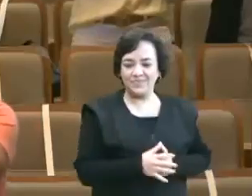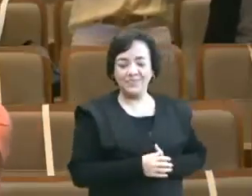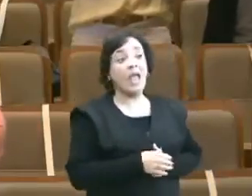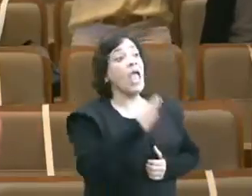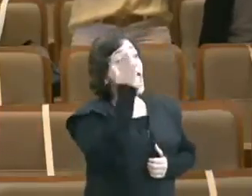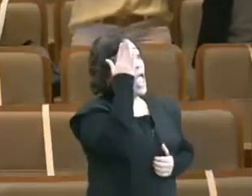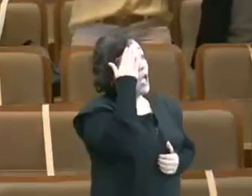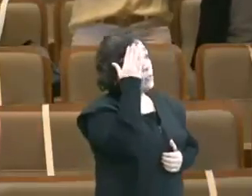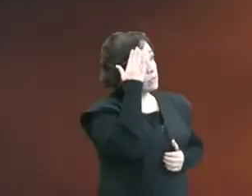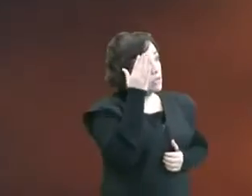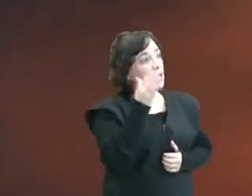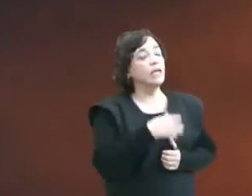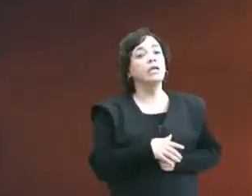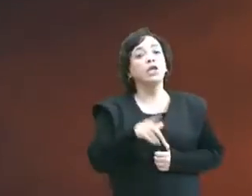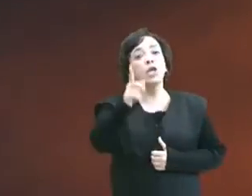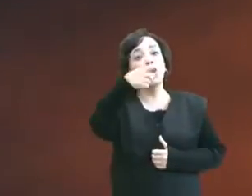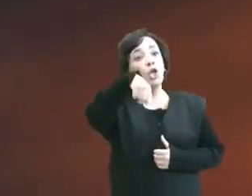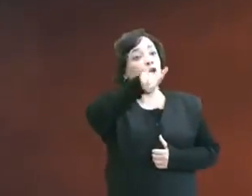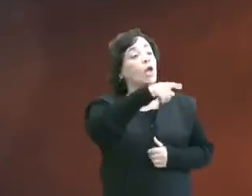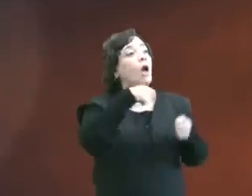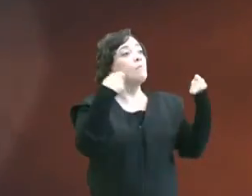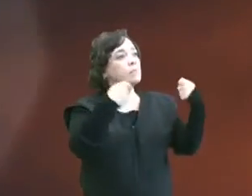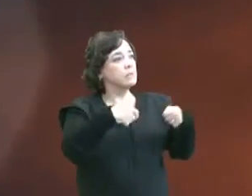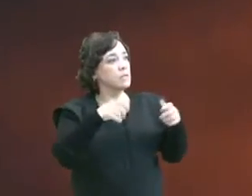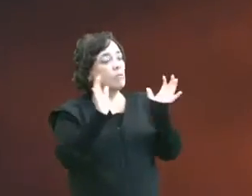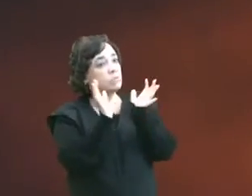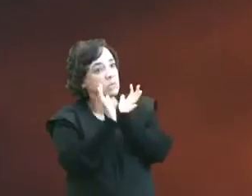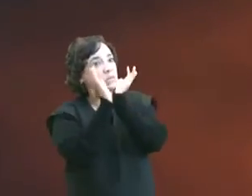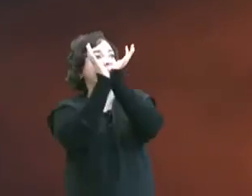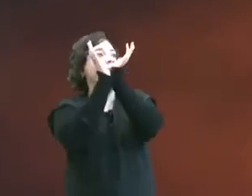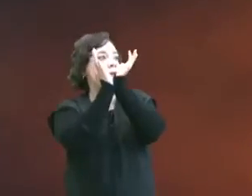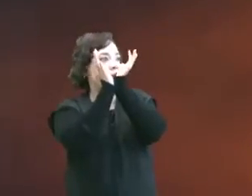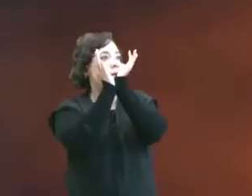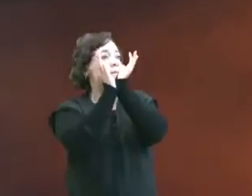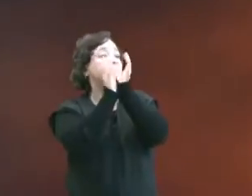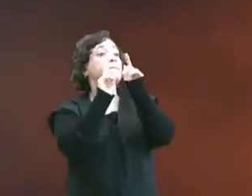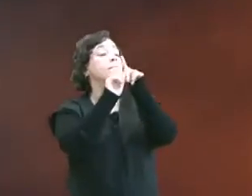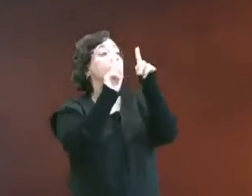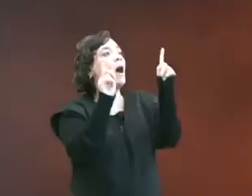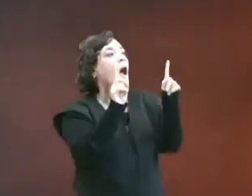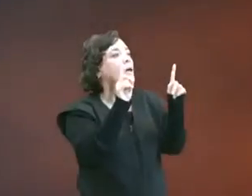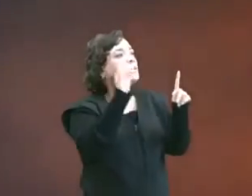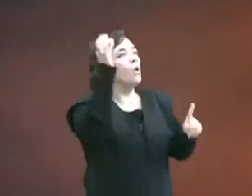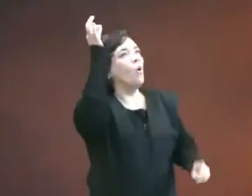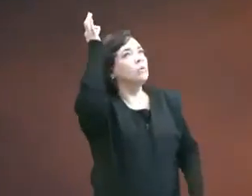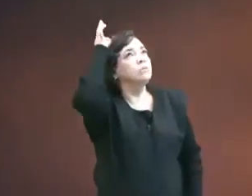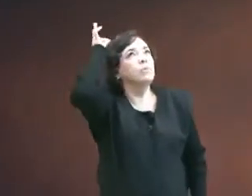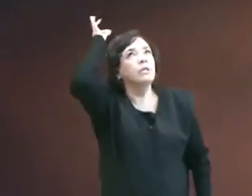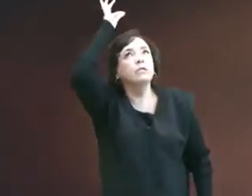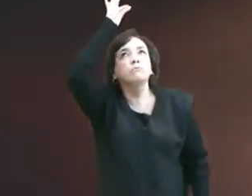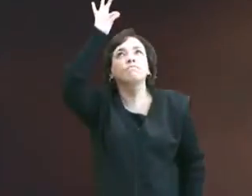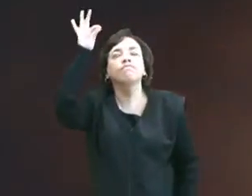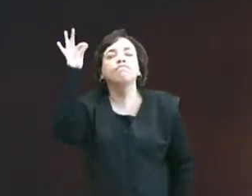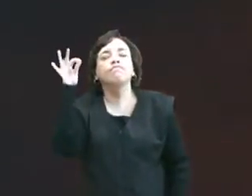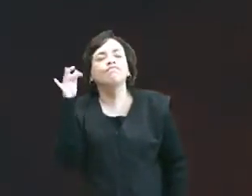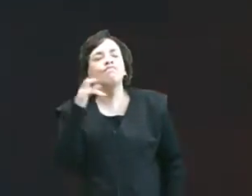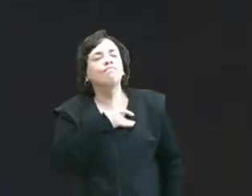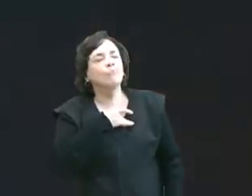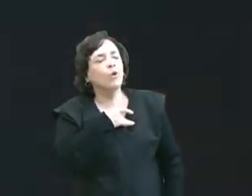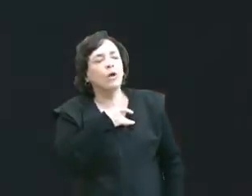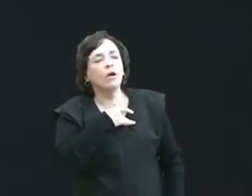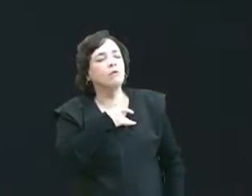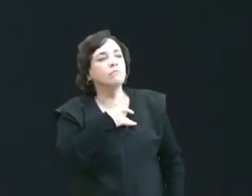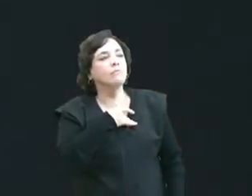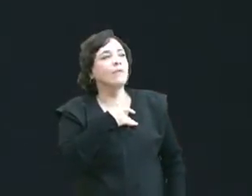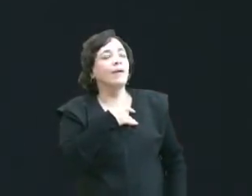Eu sei que nós temos que celebrar a ceia, mas o Espírito está me incomodando muito, e eu não posso